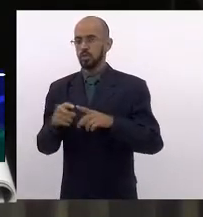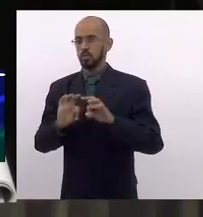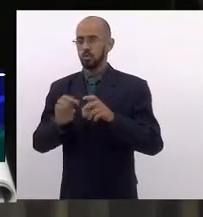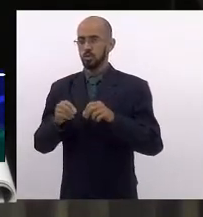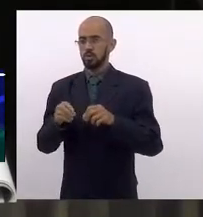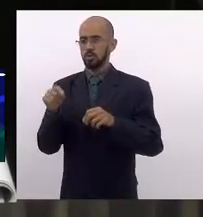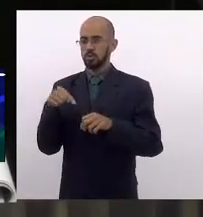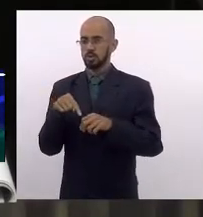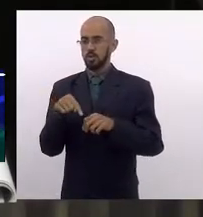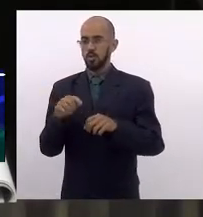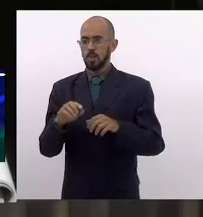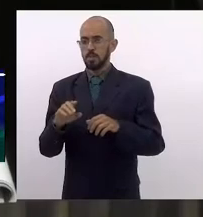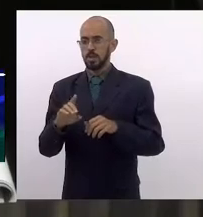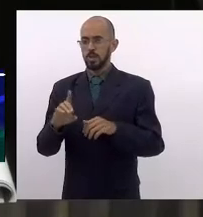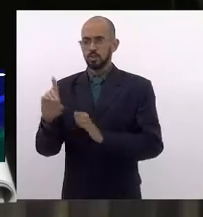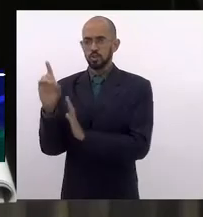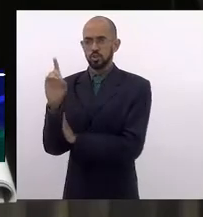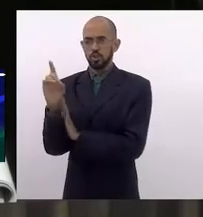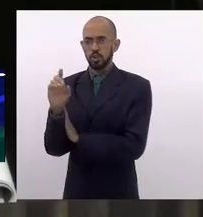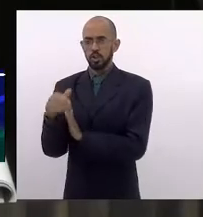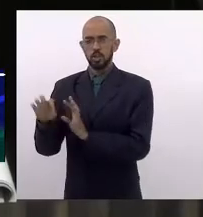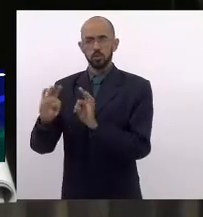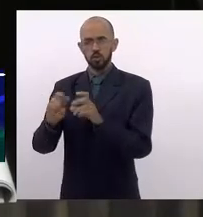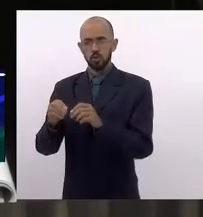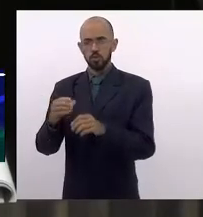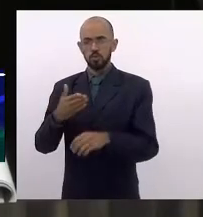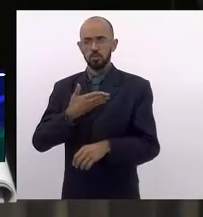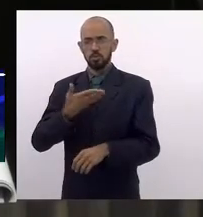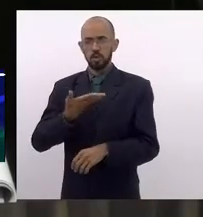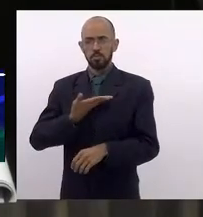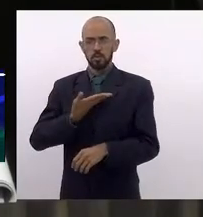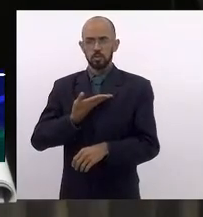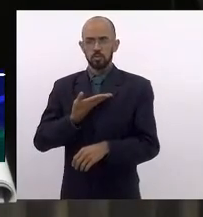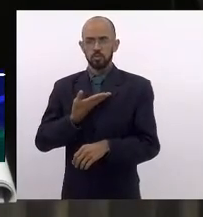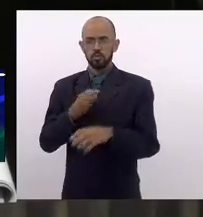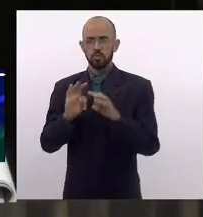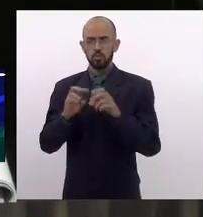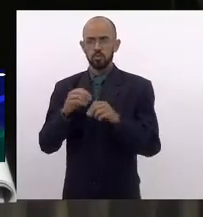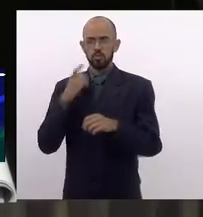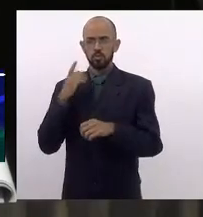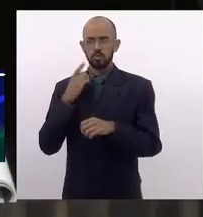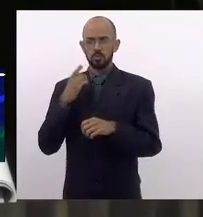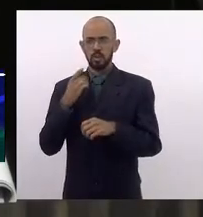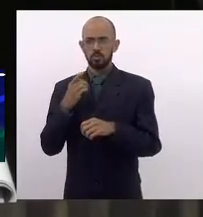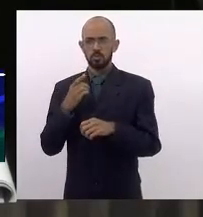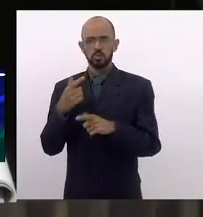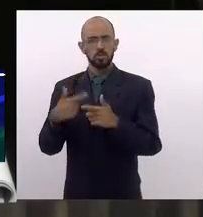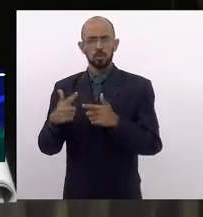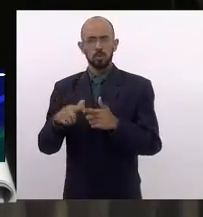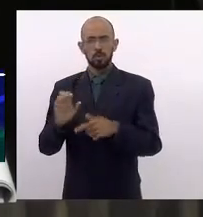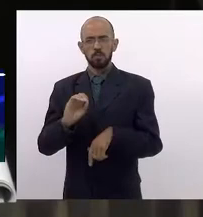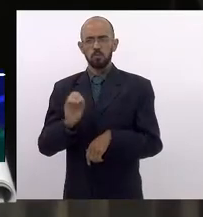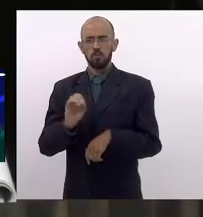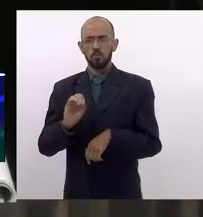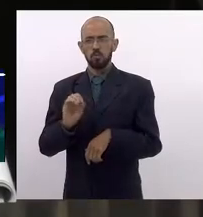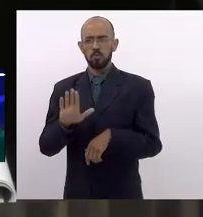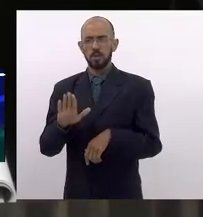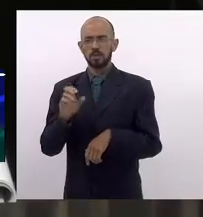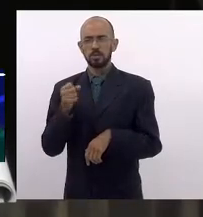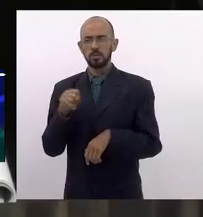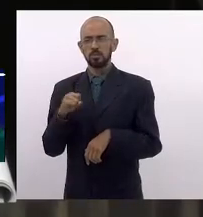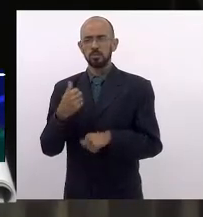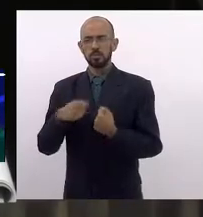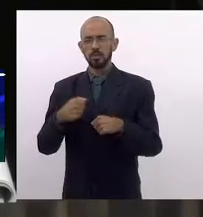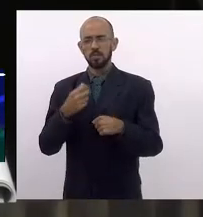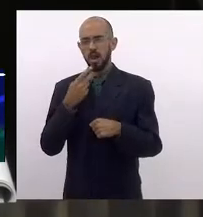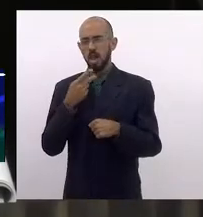na minha direita Toni meus amigos todos são meus amigos todos os deputados aqui na casa não tem problema o tempo todo nenhum vai ter que falar a verdade eu vou